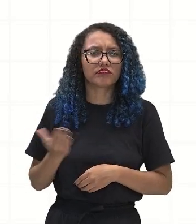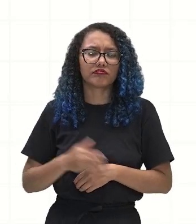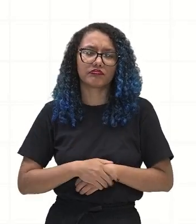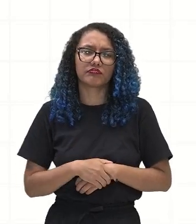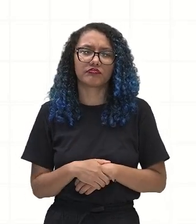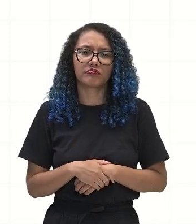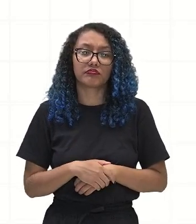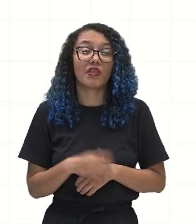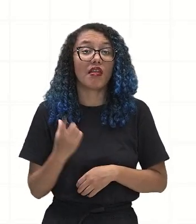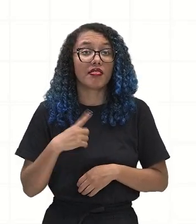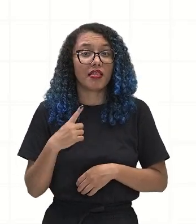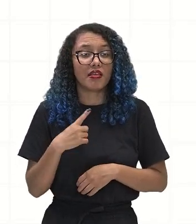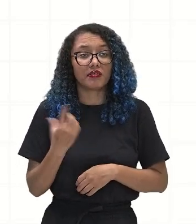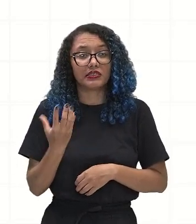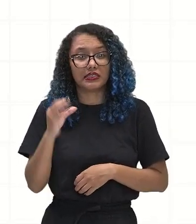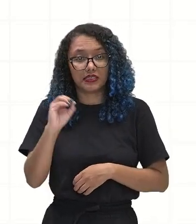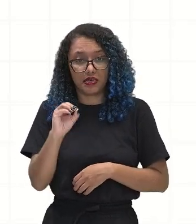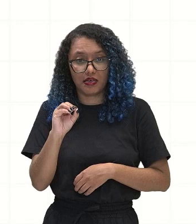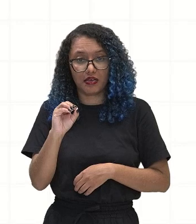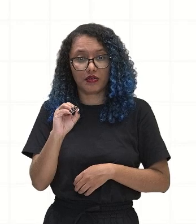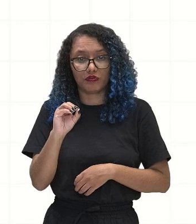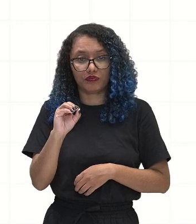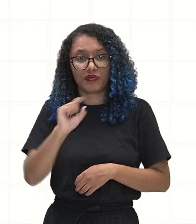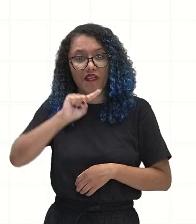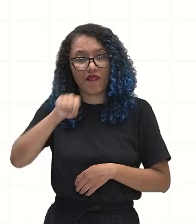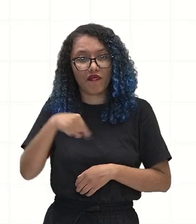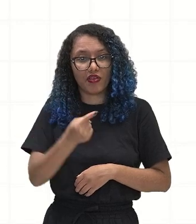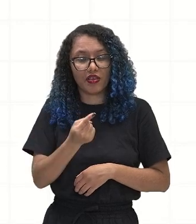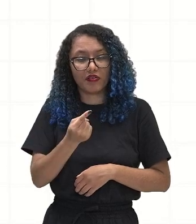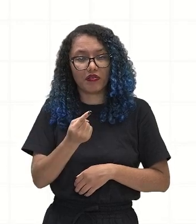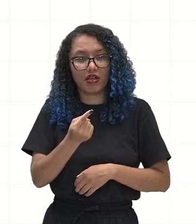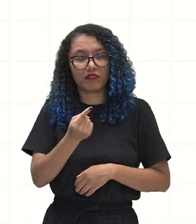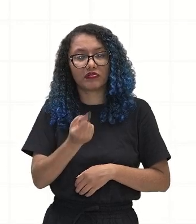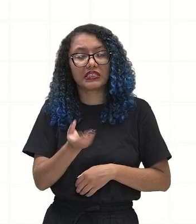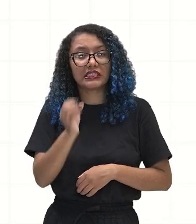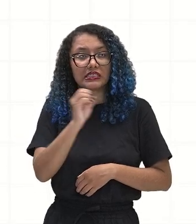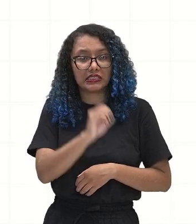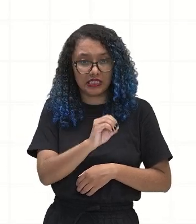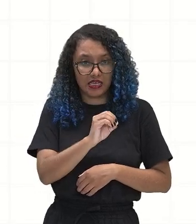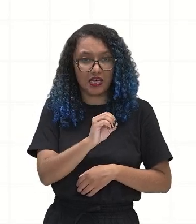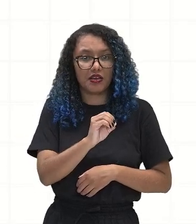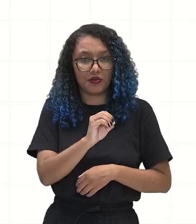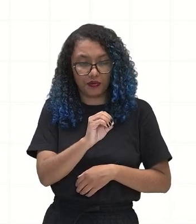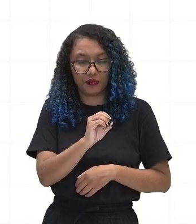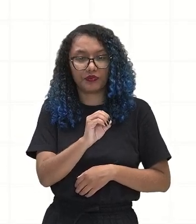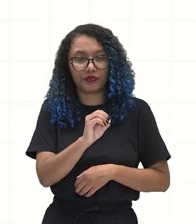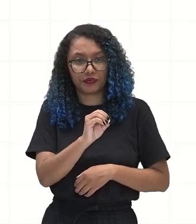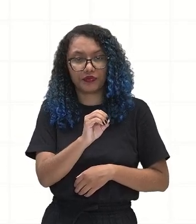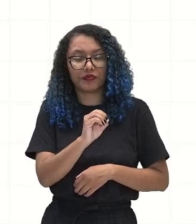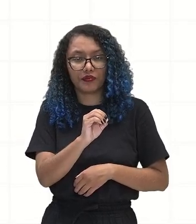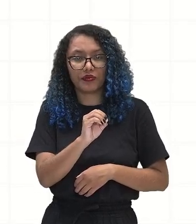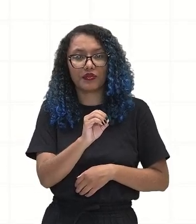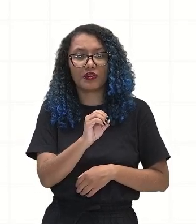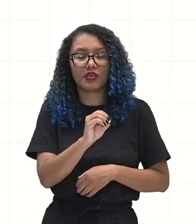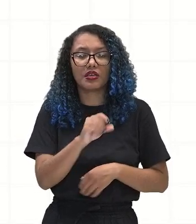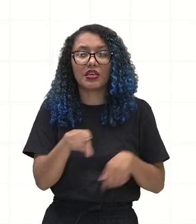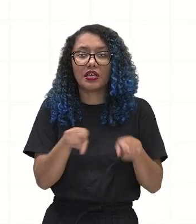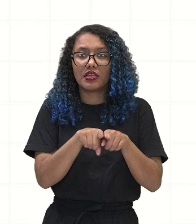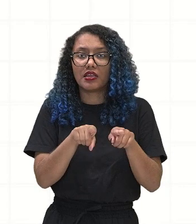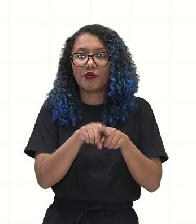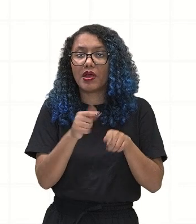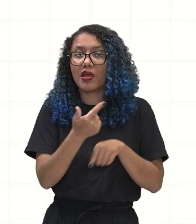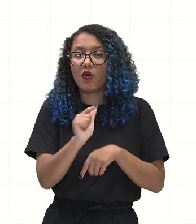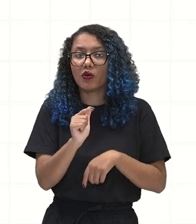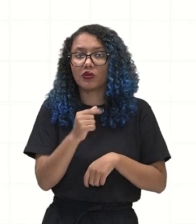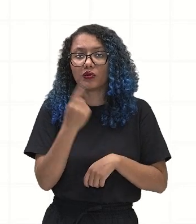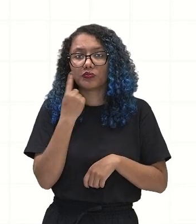um 0, né? Na próxima casa é a casa dos décimos, e agora essa próxima